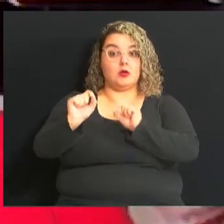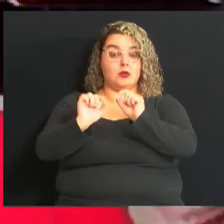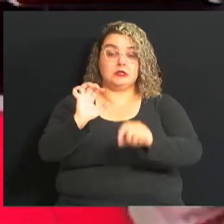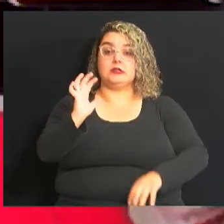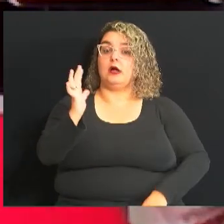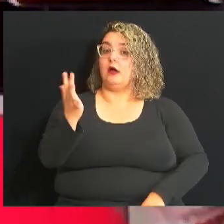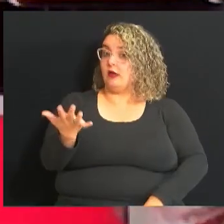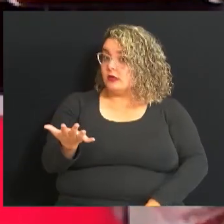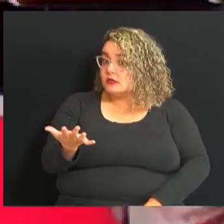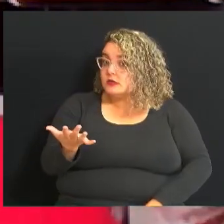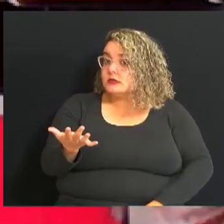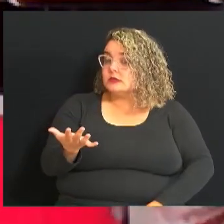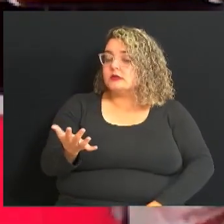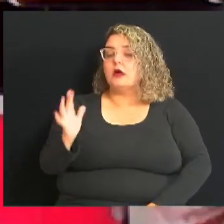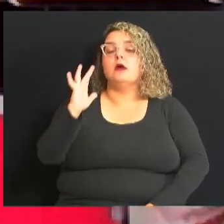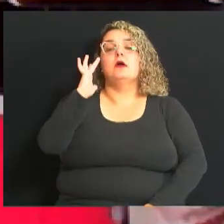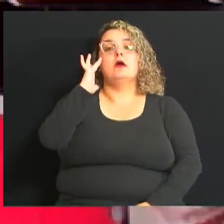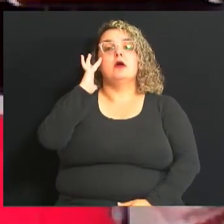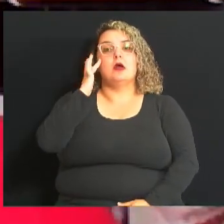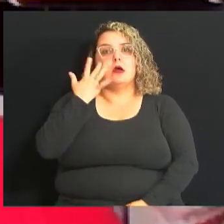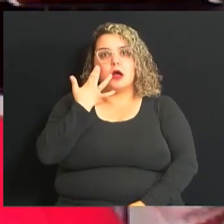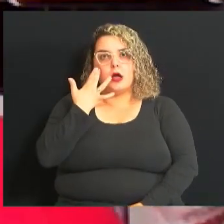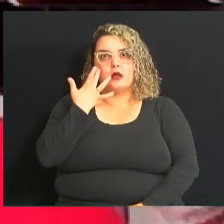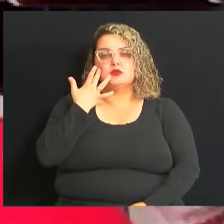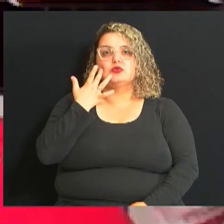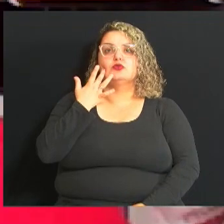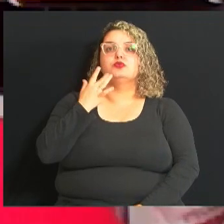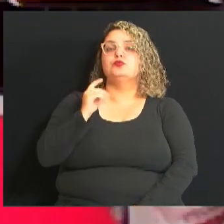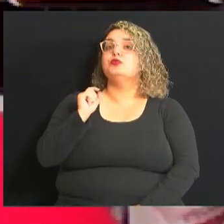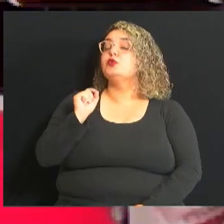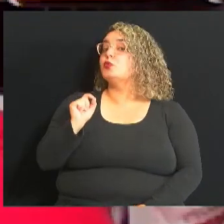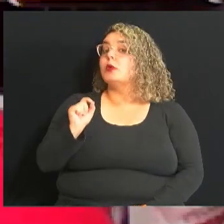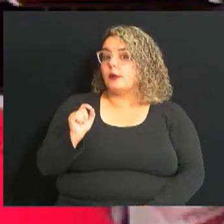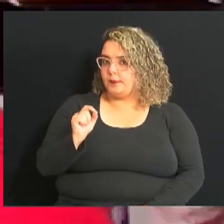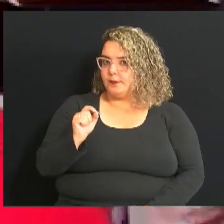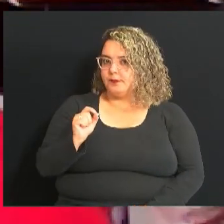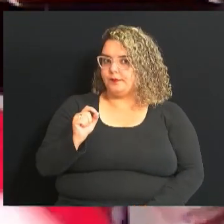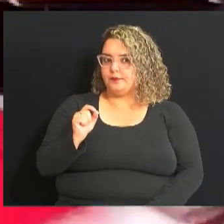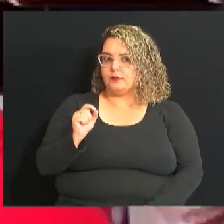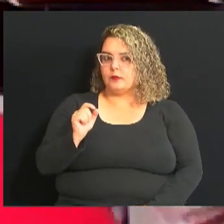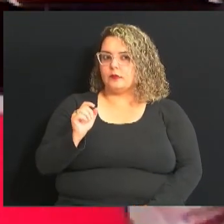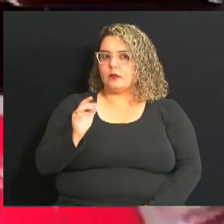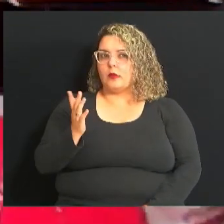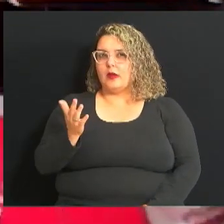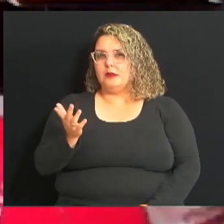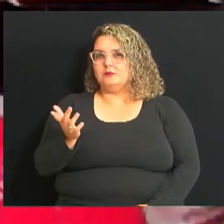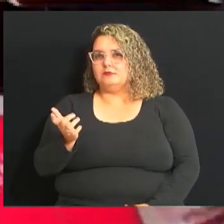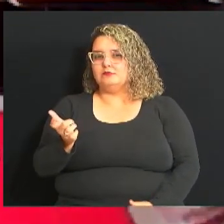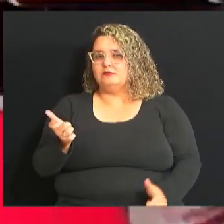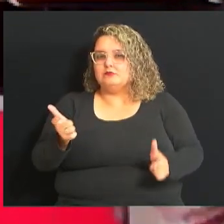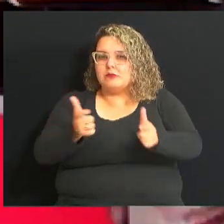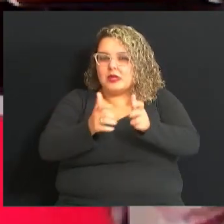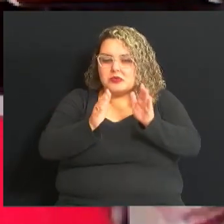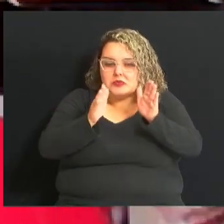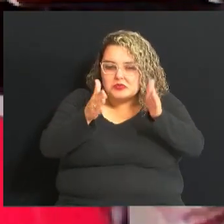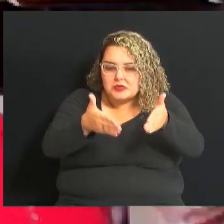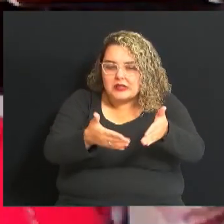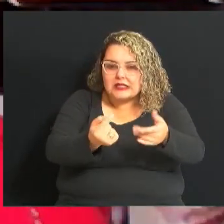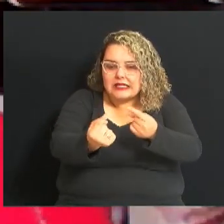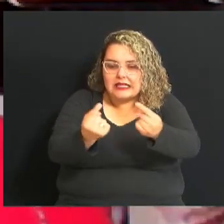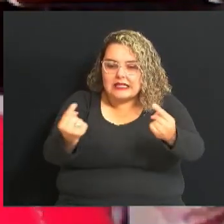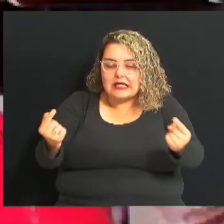acontecendo. Eu acho que menos focado em cada pessoa,